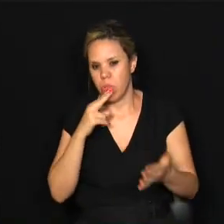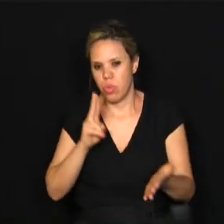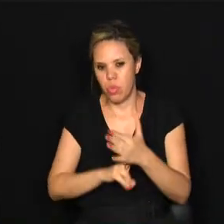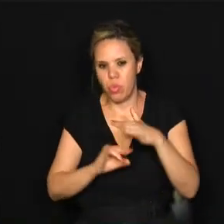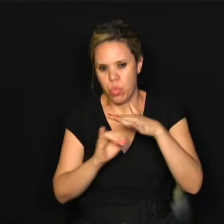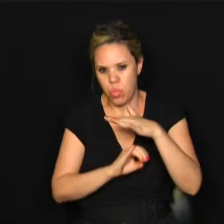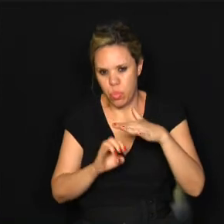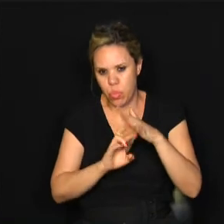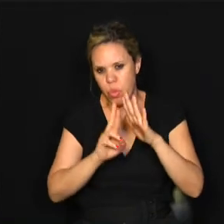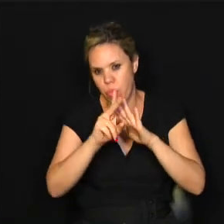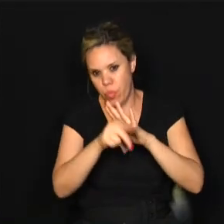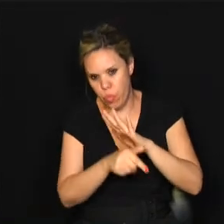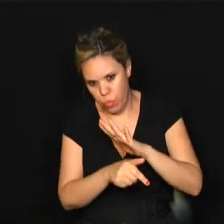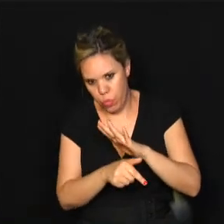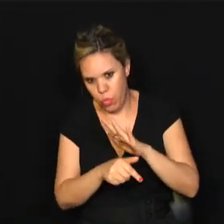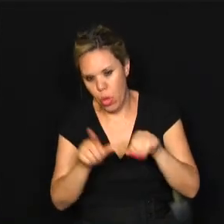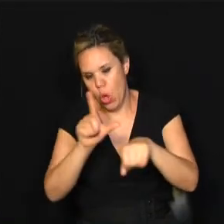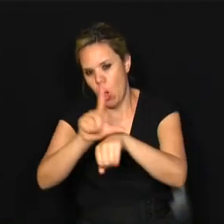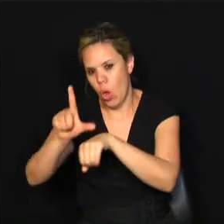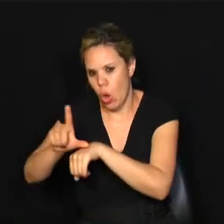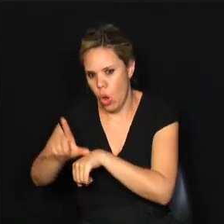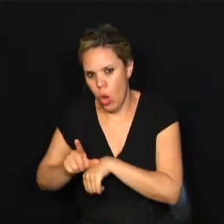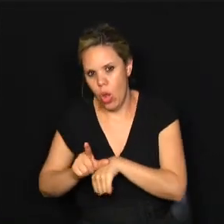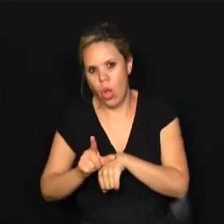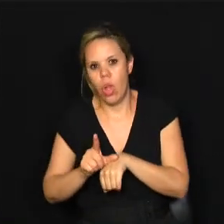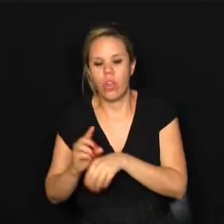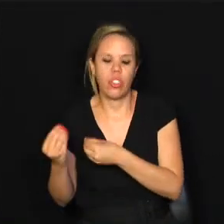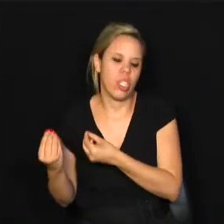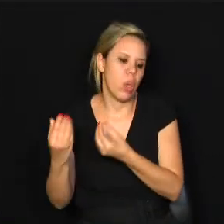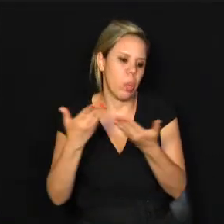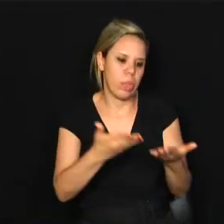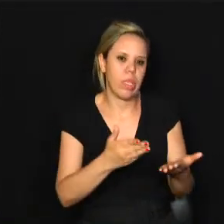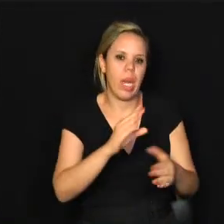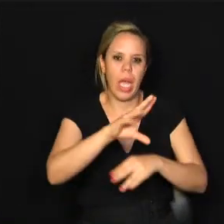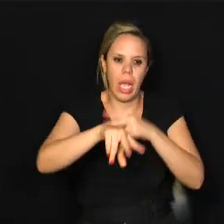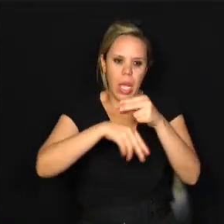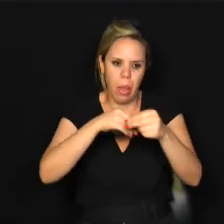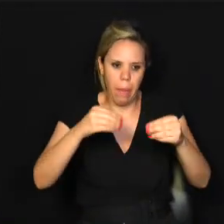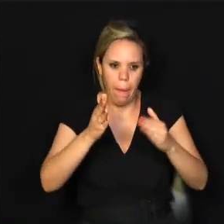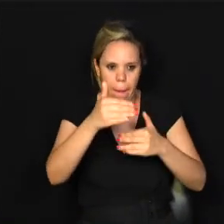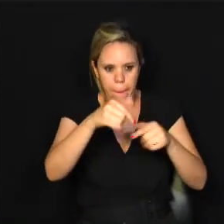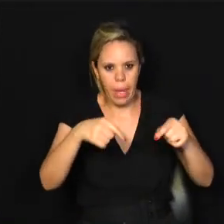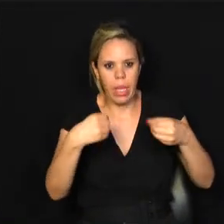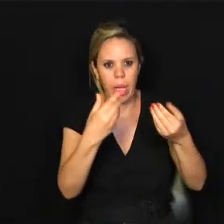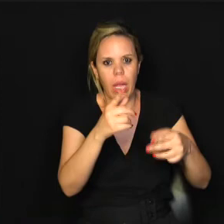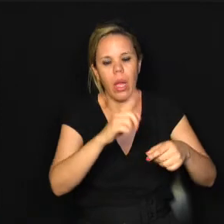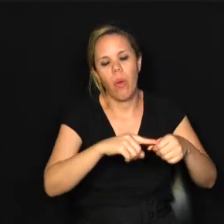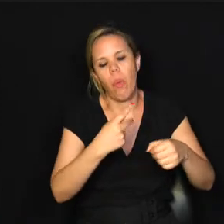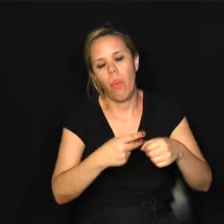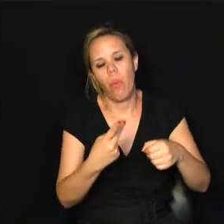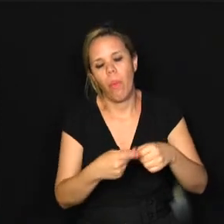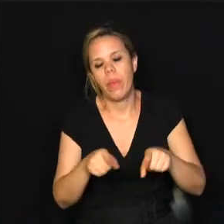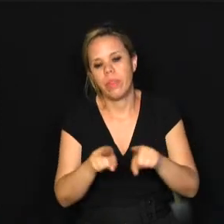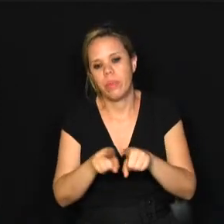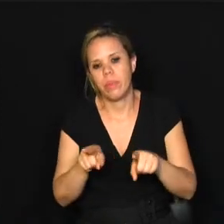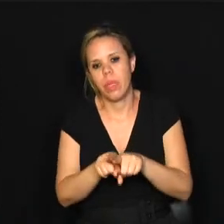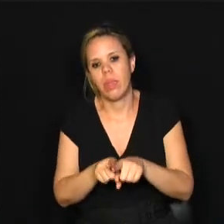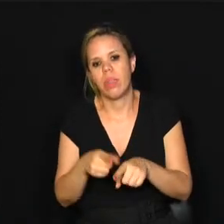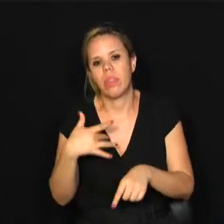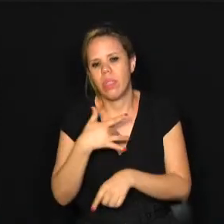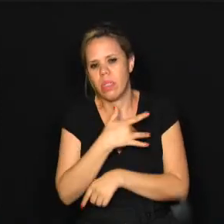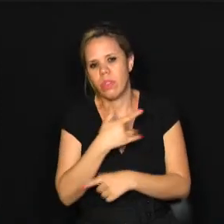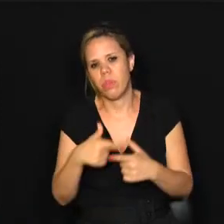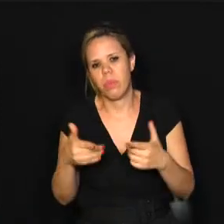várias empresas, várias lojas que deixam de entregar mercadoria aí, mas também na questão da saúde,